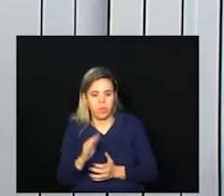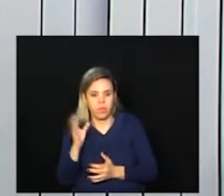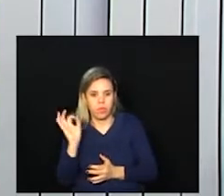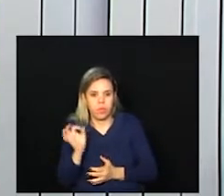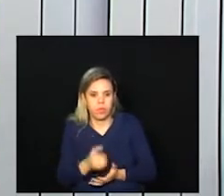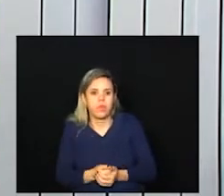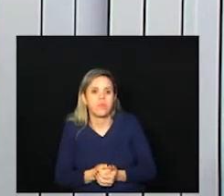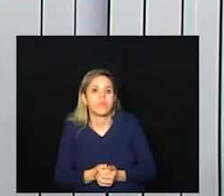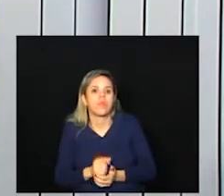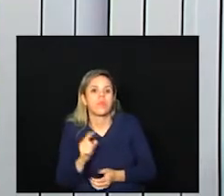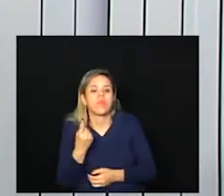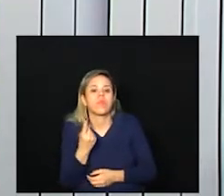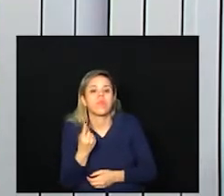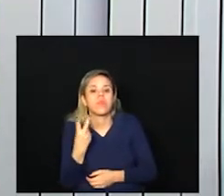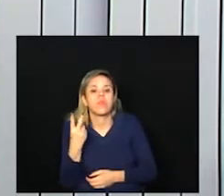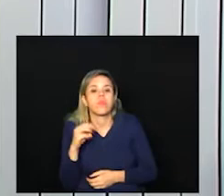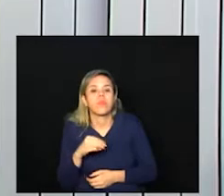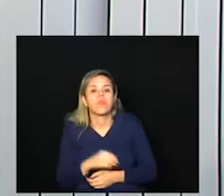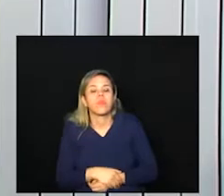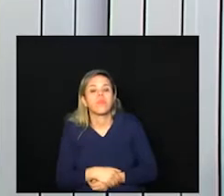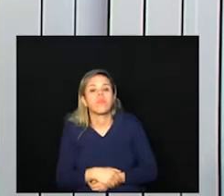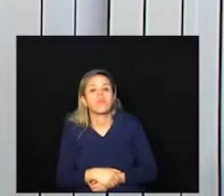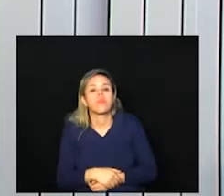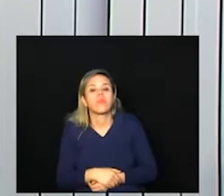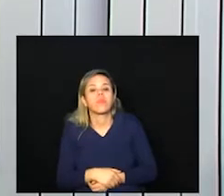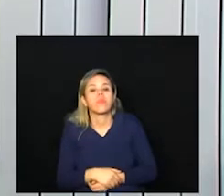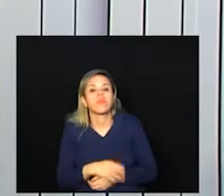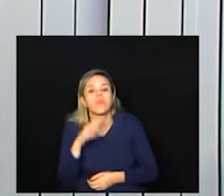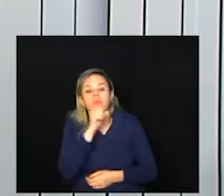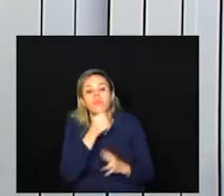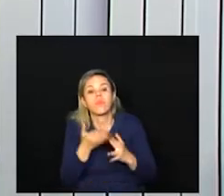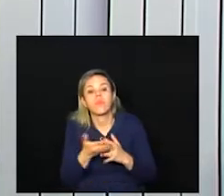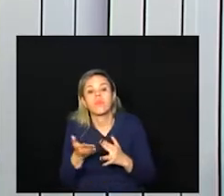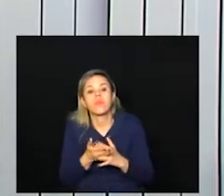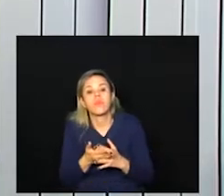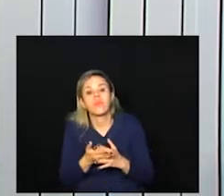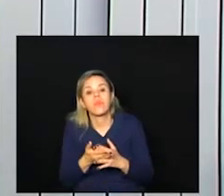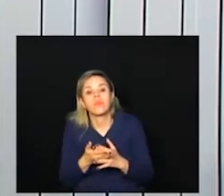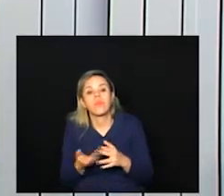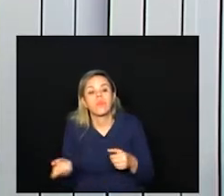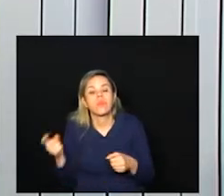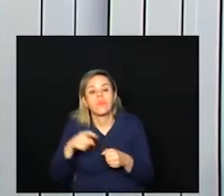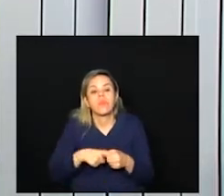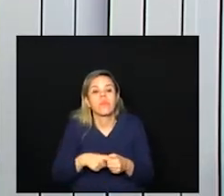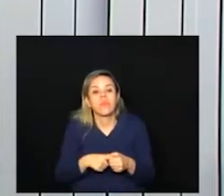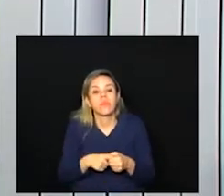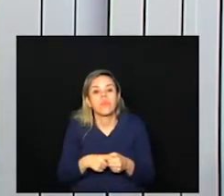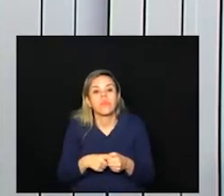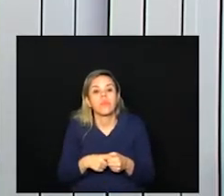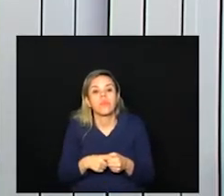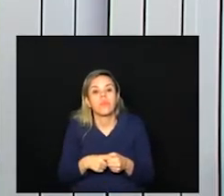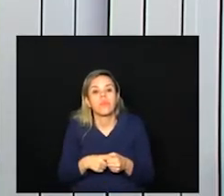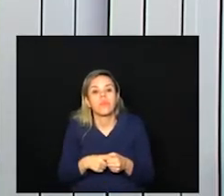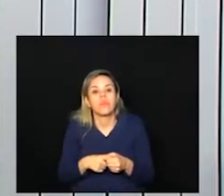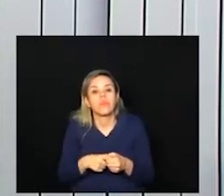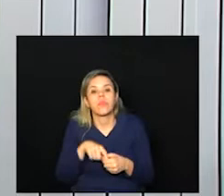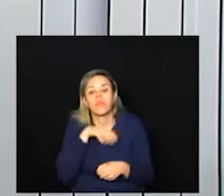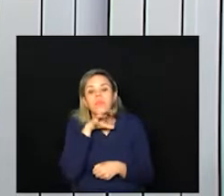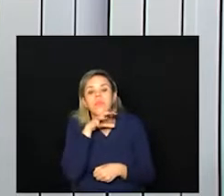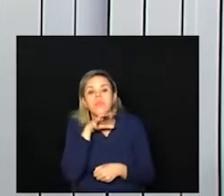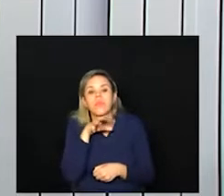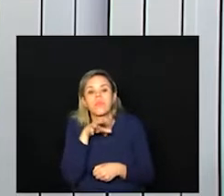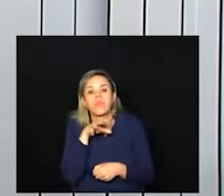certo? 1h02, vamos fazer o seguinte, rápido intervalo e na volta tem o nosso quadro É o